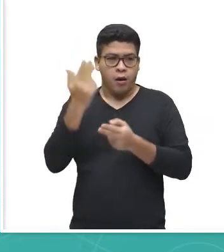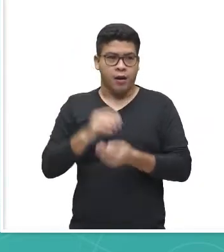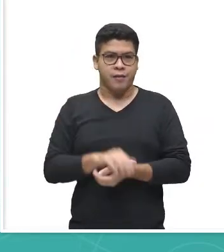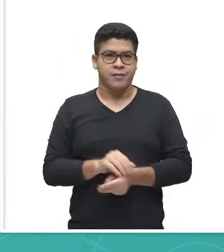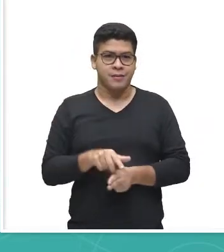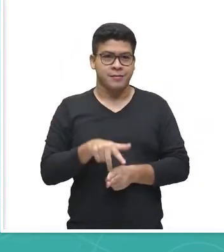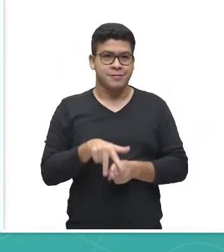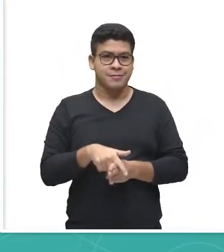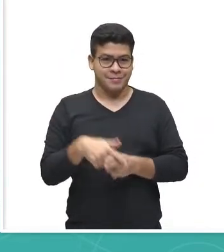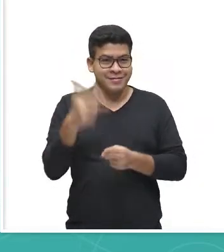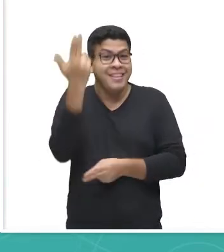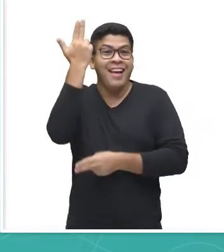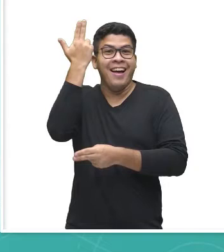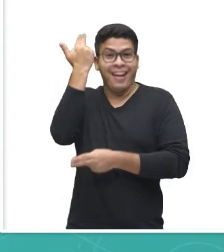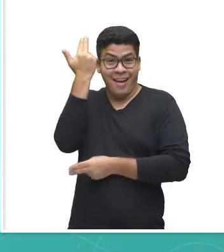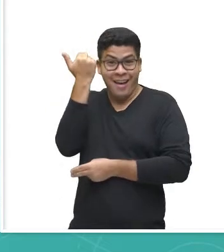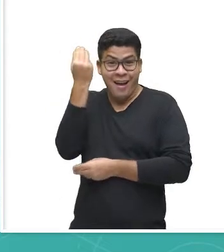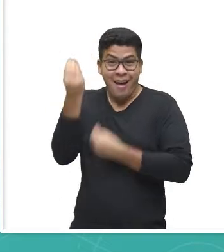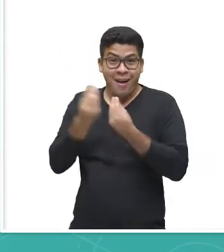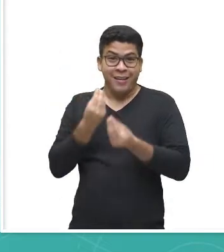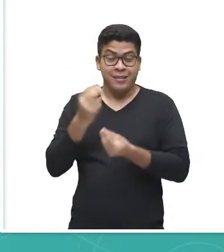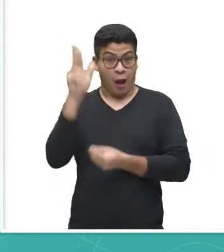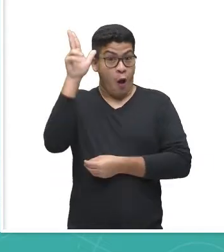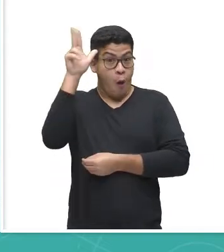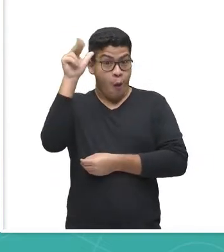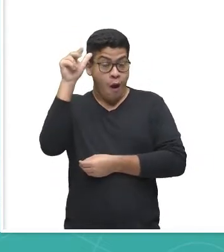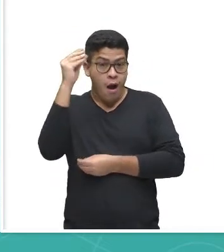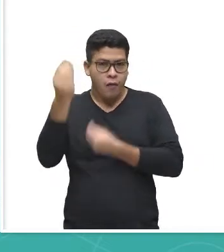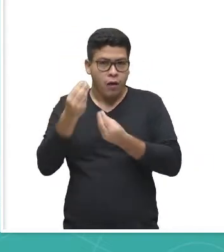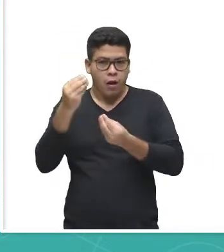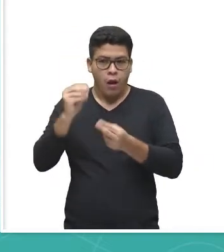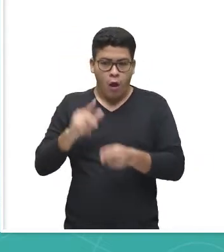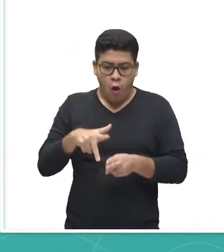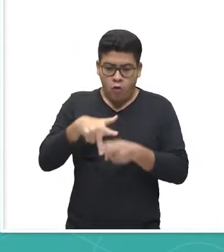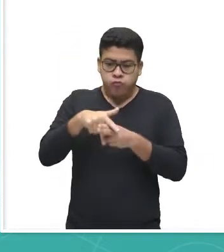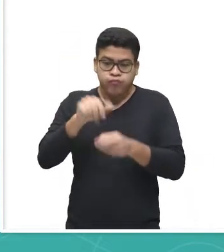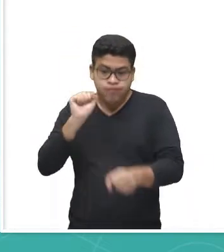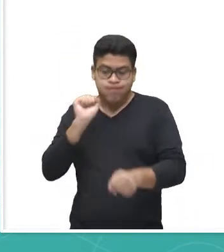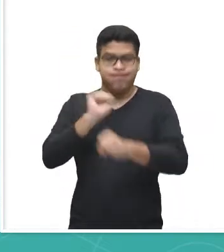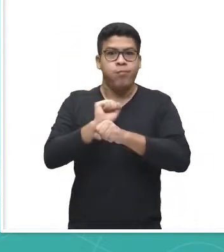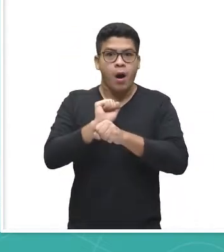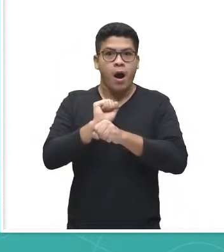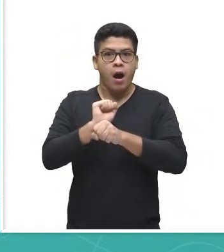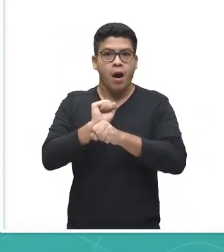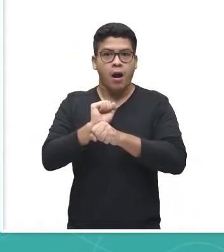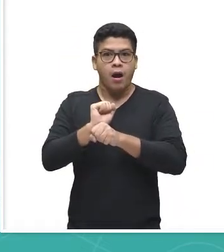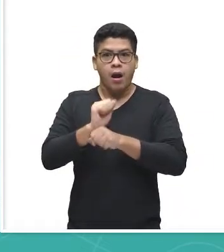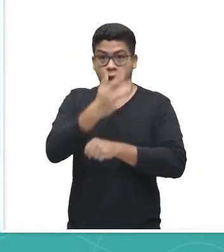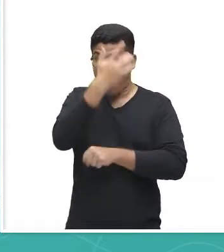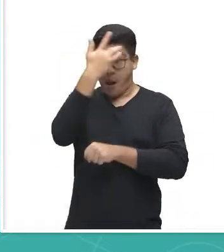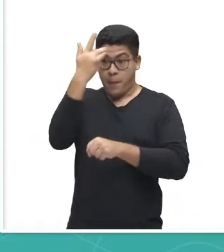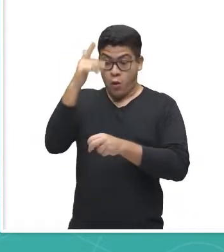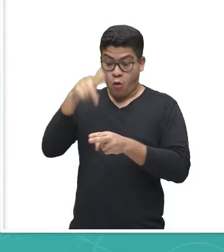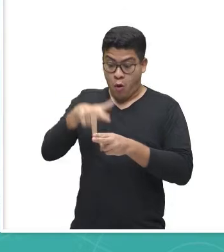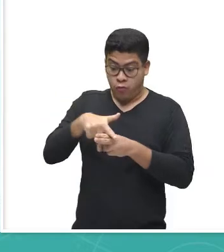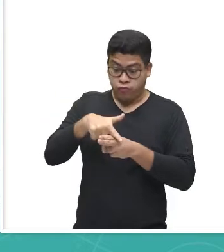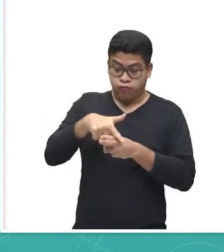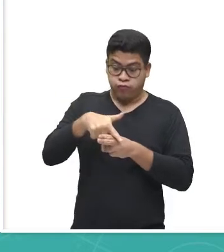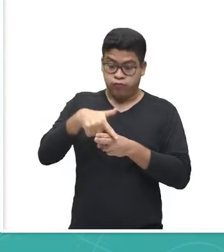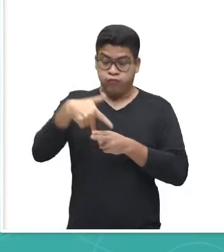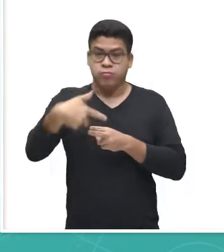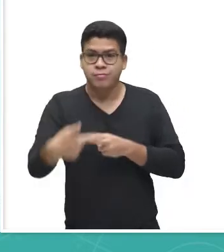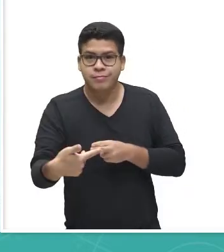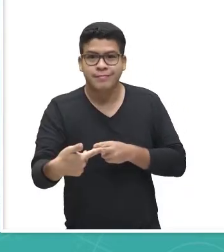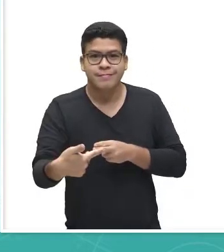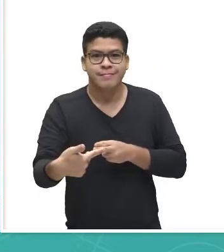correr ali, parou de galopar, e ele parou. E aí o que acontece? A pessoa que estava em movimento, né, também o corpo estava em movimento em relação ali